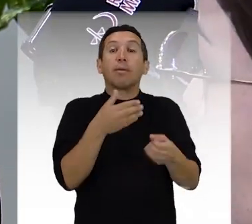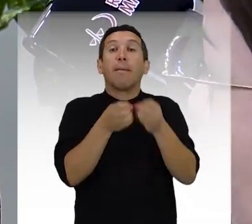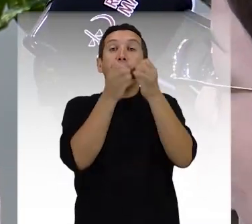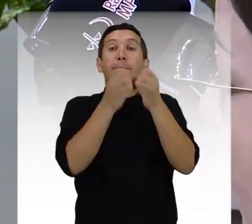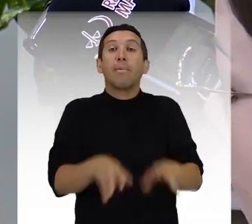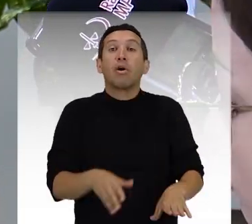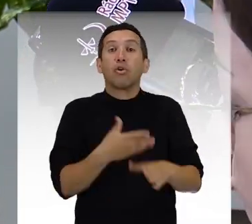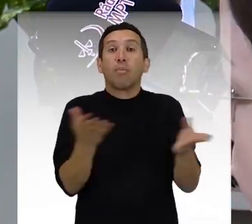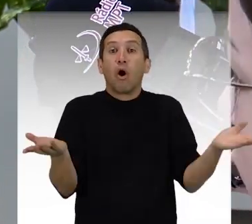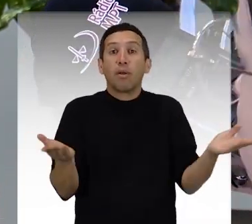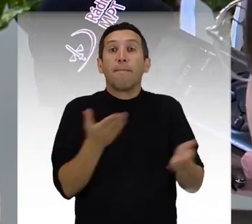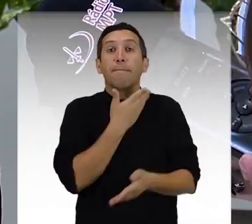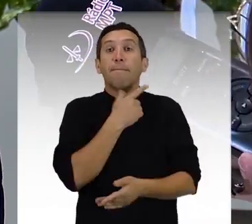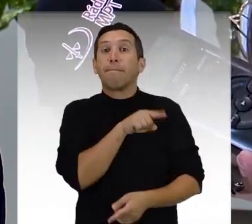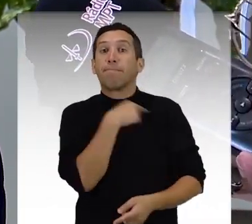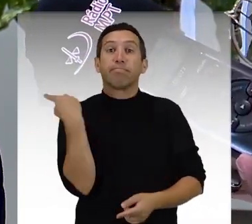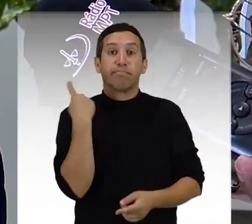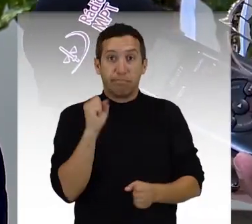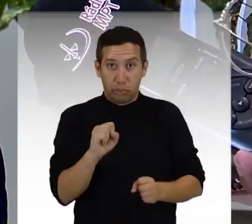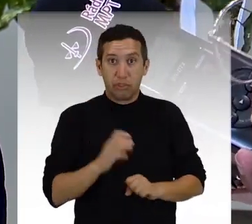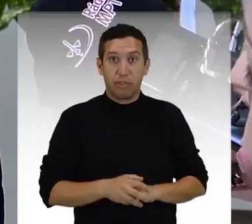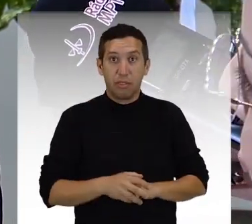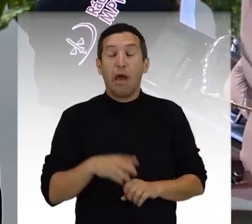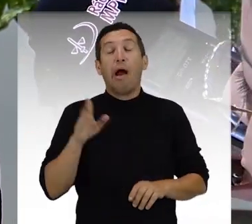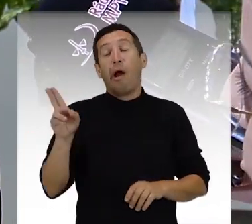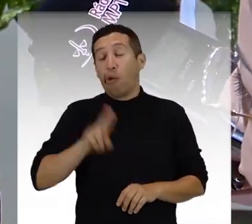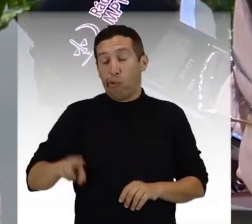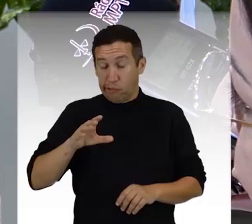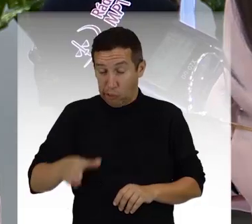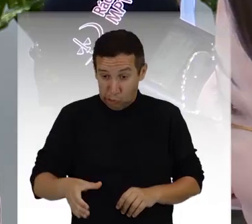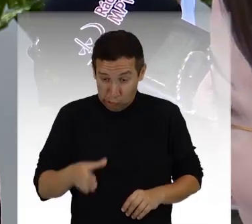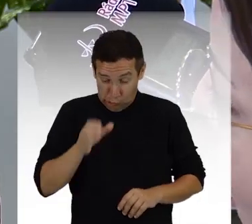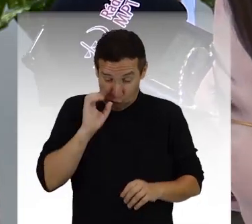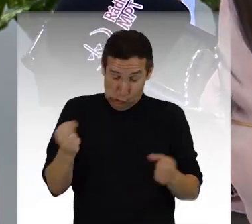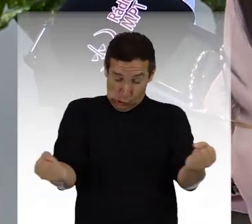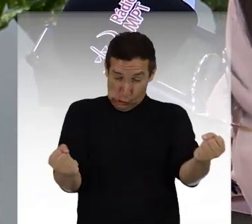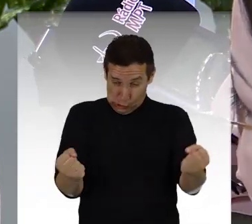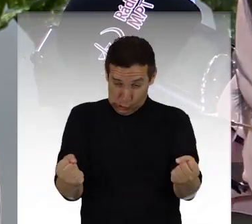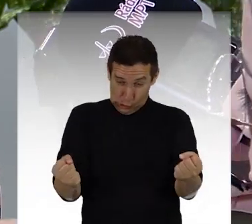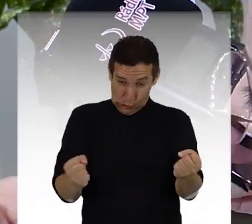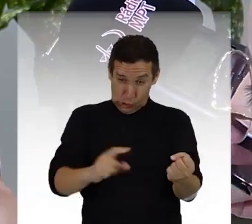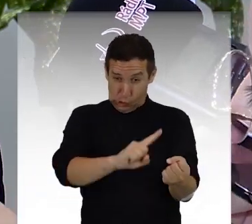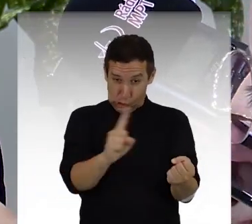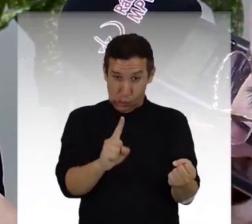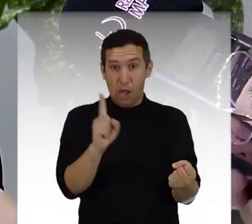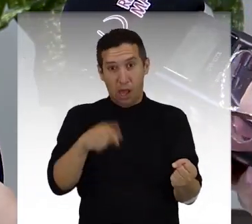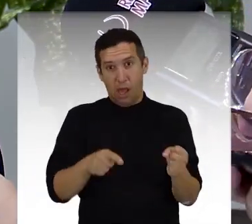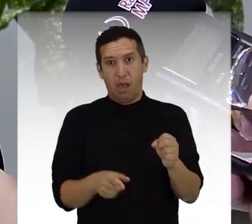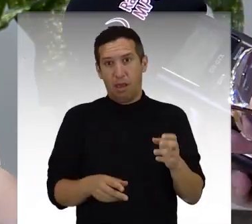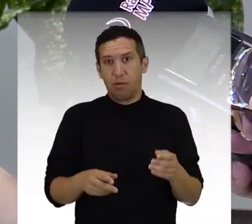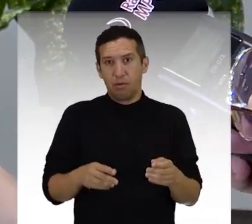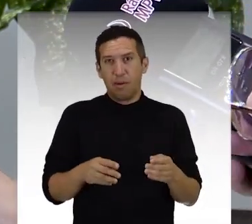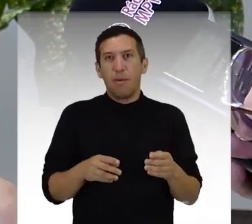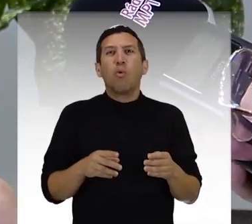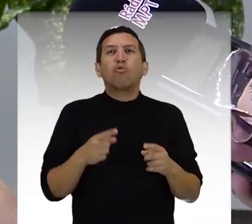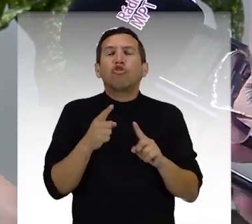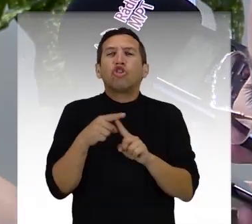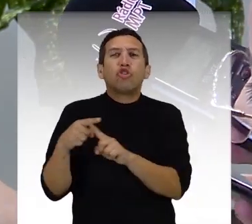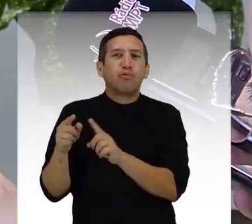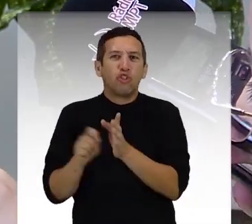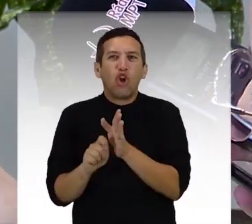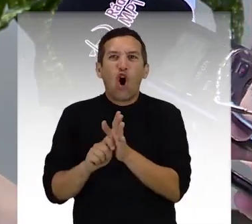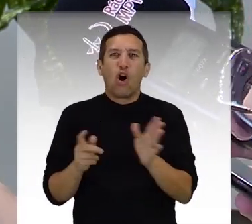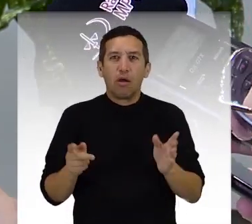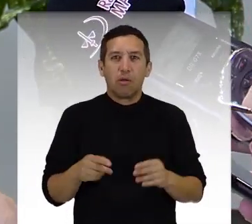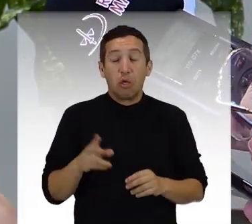carga. Essa perda de carga gera o quê? É o trabalhador tomar uma substância química, que é uma droga,